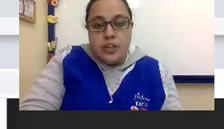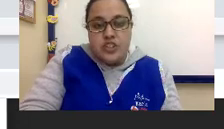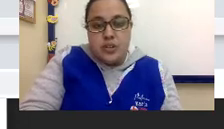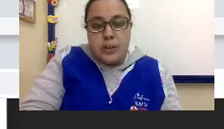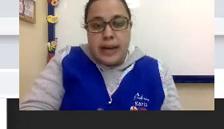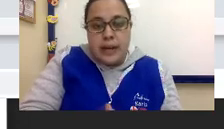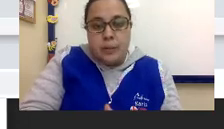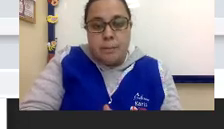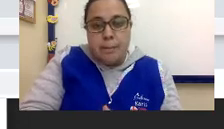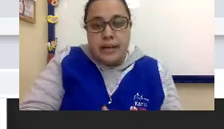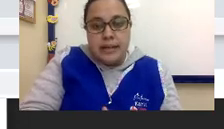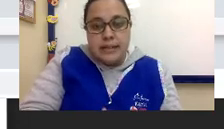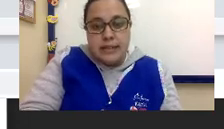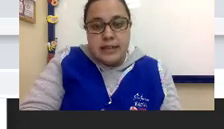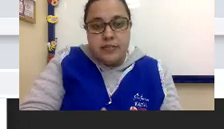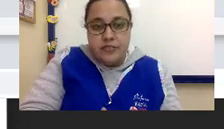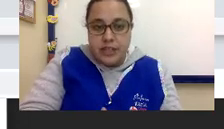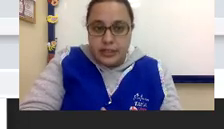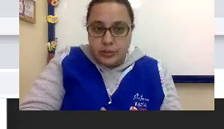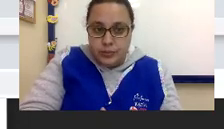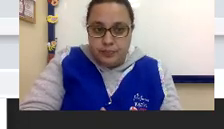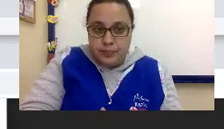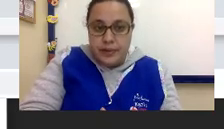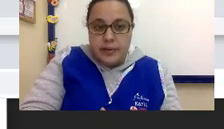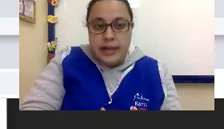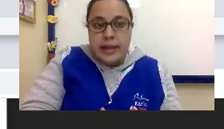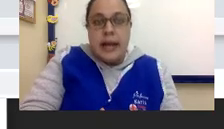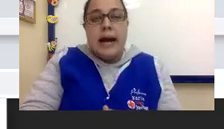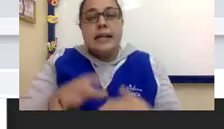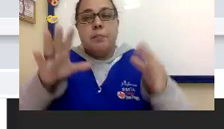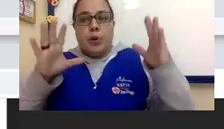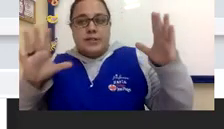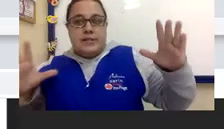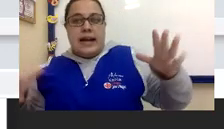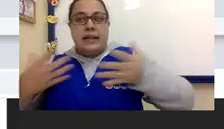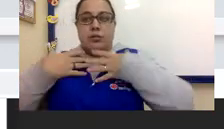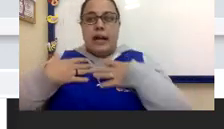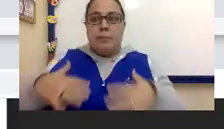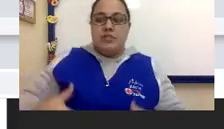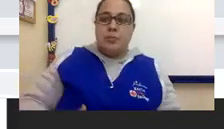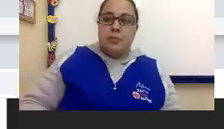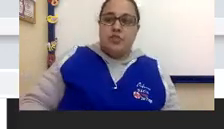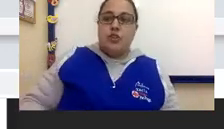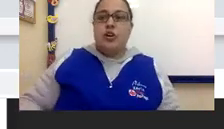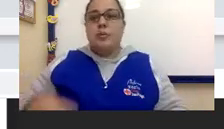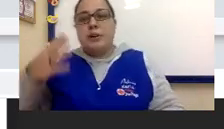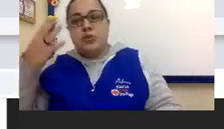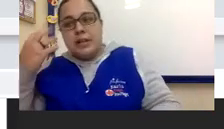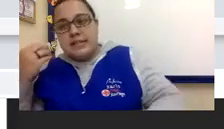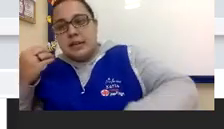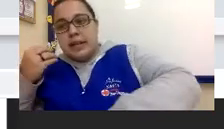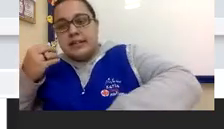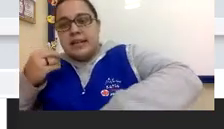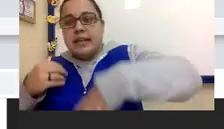O intestino delgado, pâncreas e fígado, né? Aí depois, aí tá tudo lá. Passou pelo meu estômago, passou